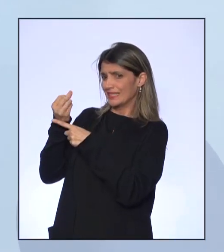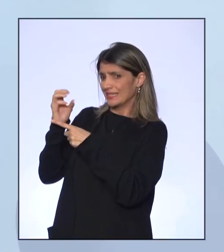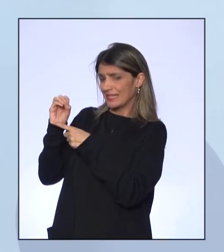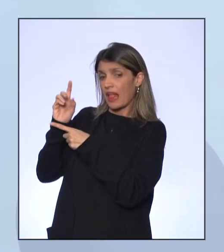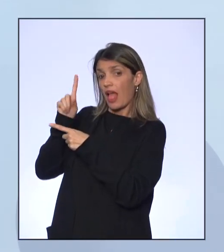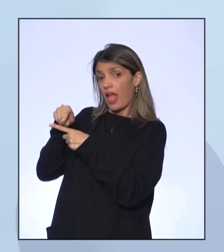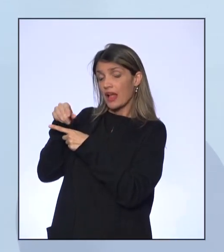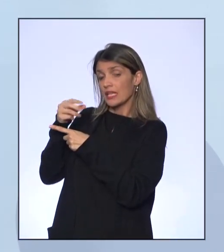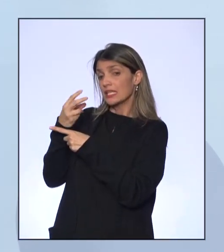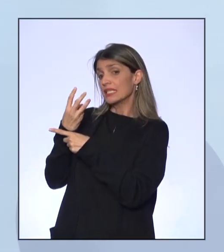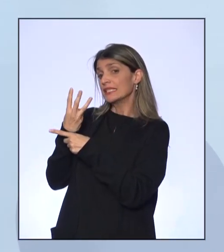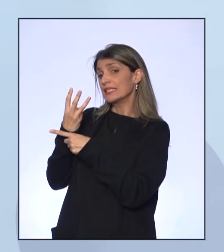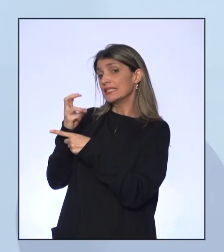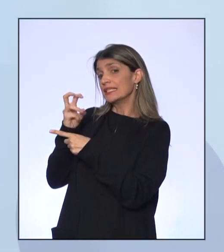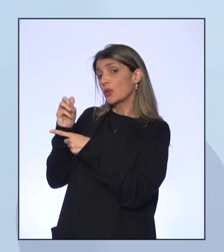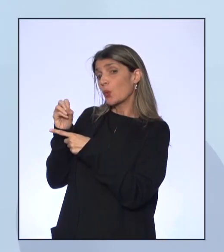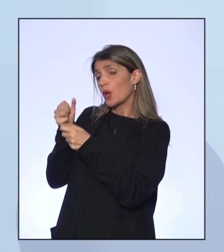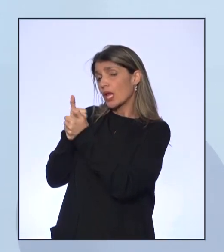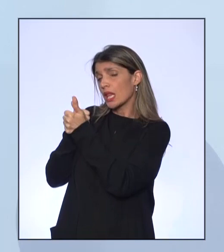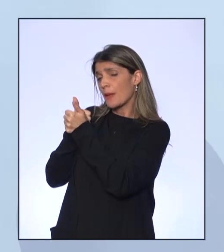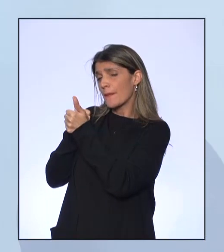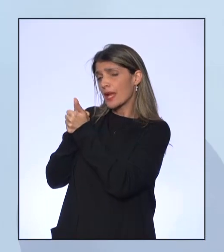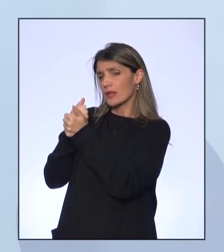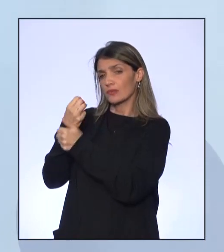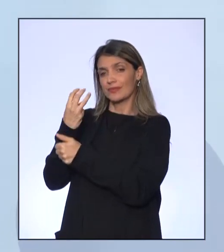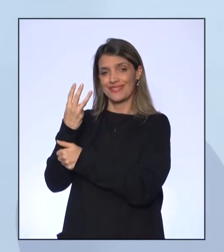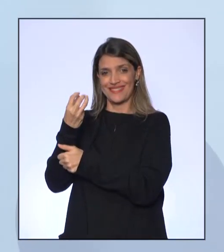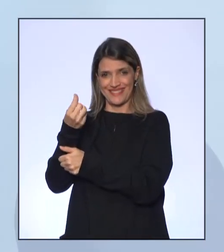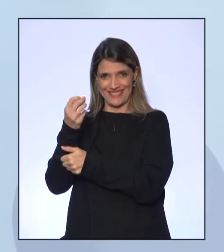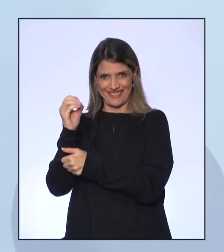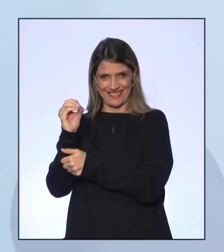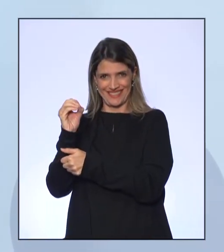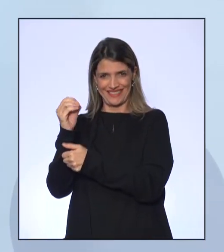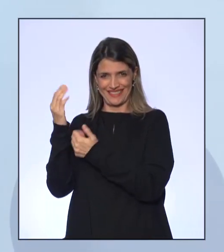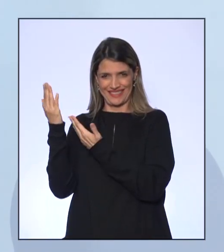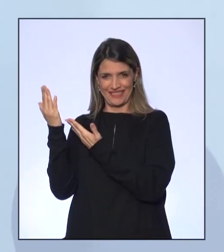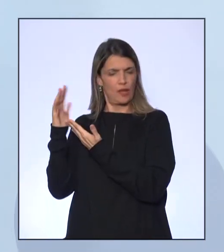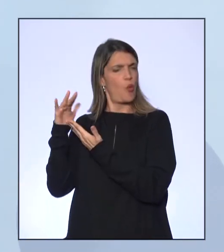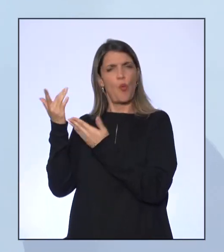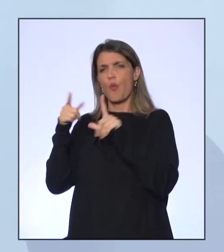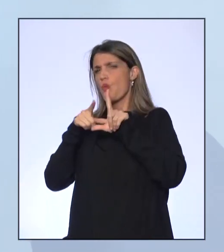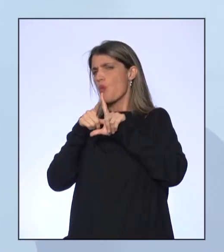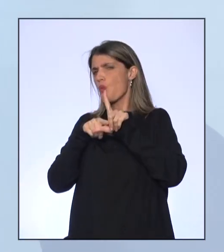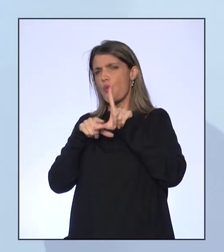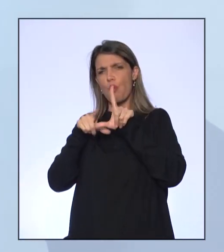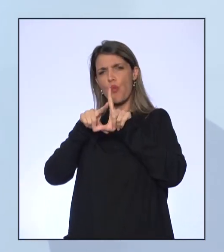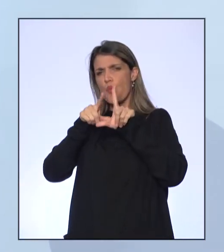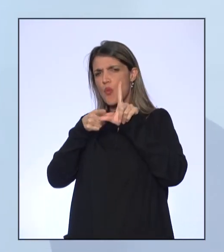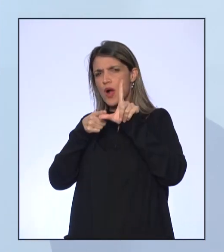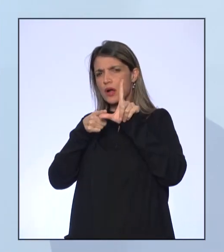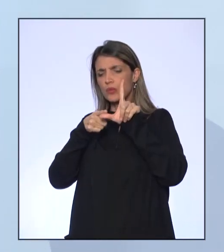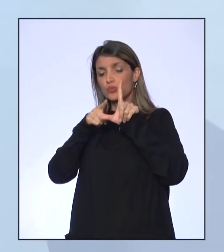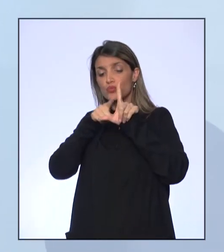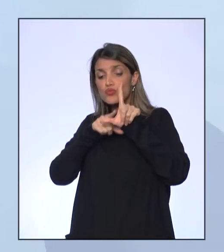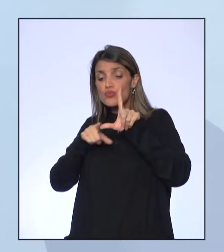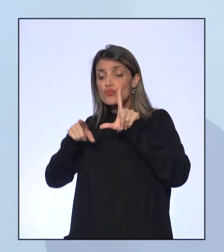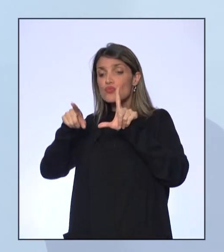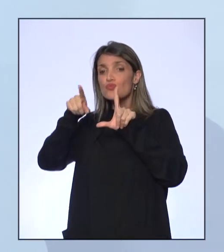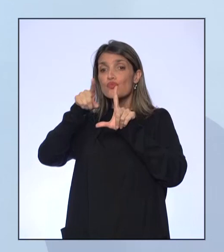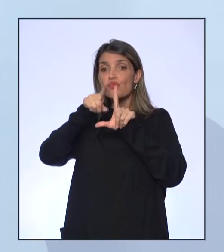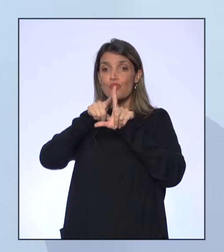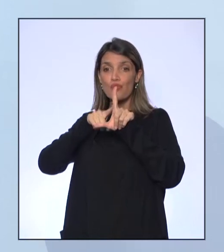350 então é alguma coisa mais ou menos aqui qual que é o ângulo o ângulo a todo